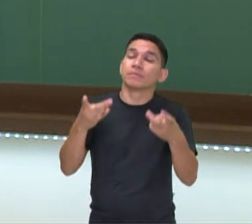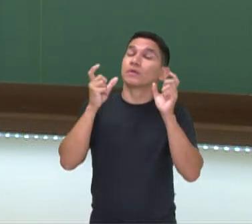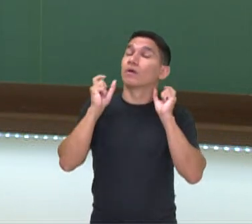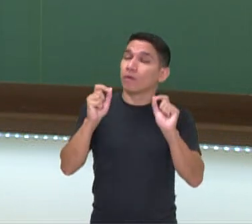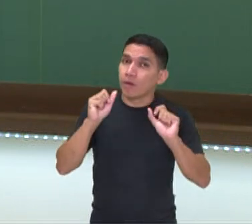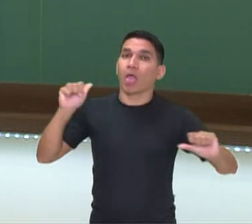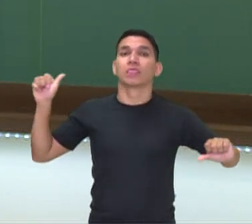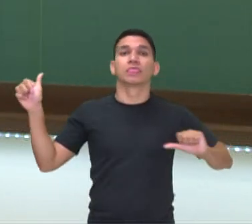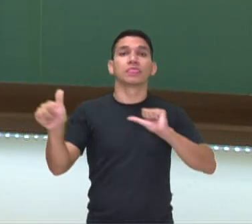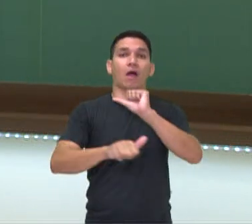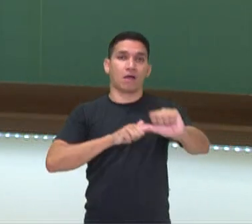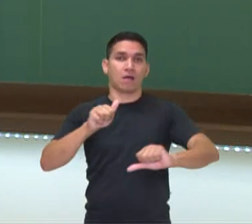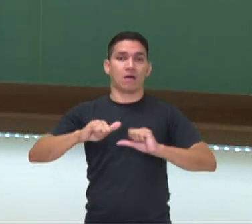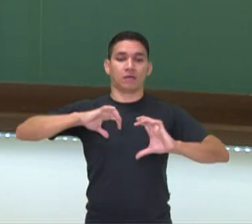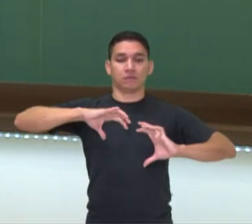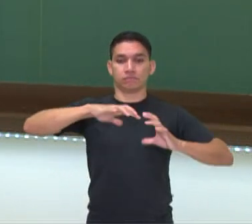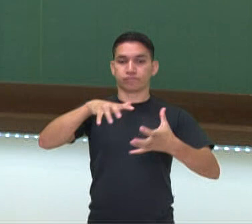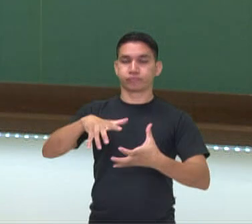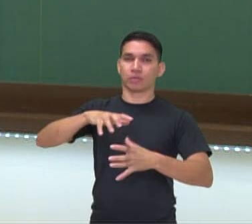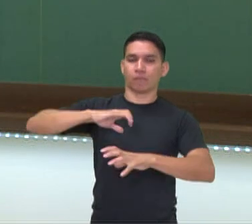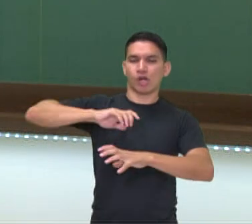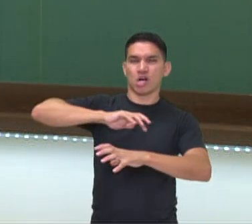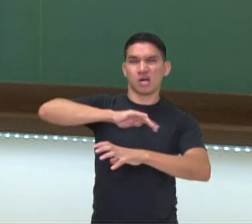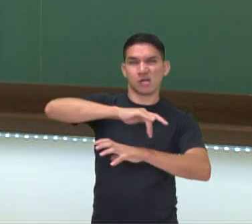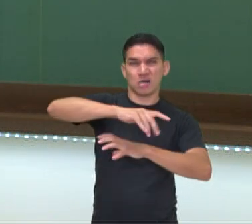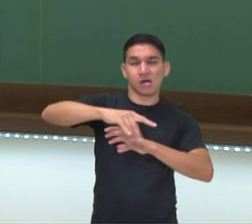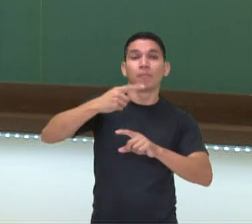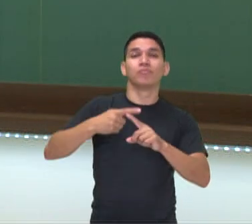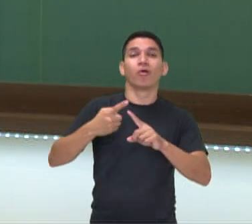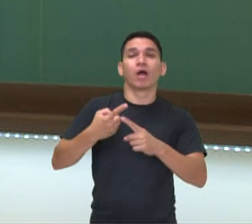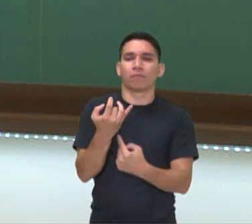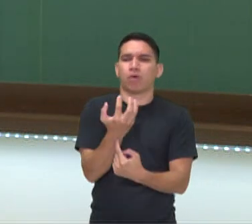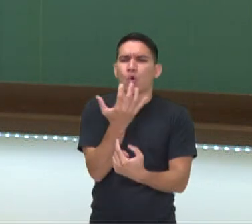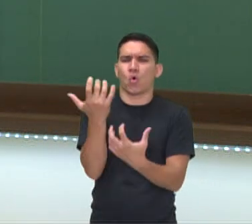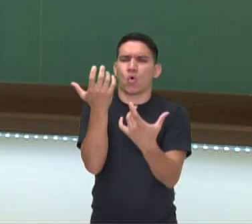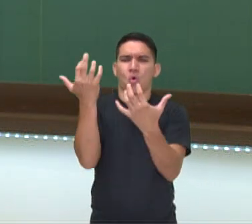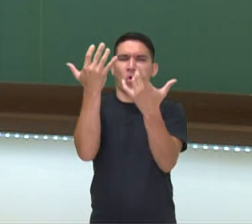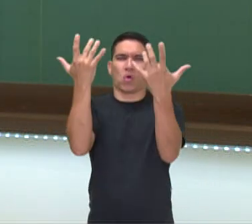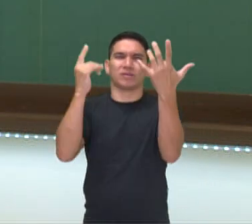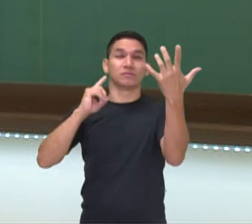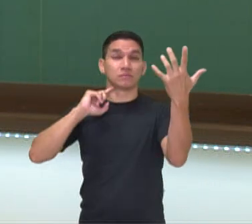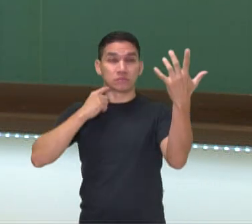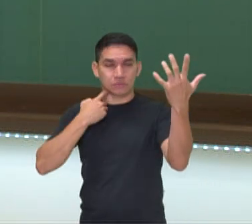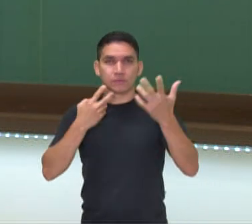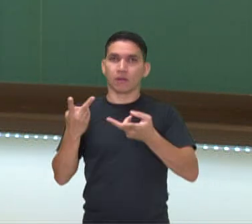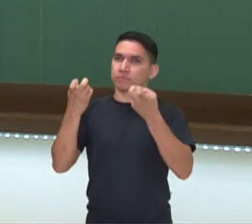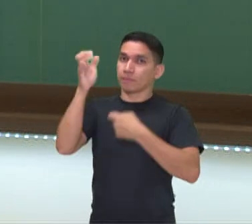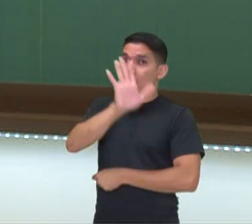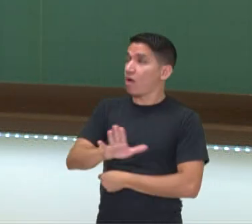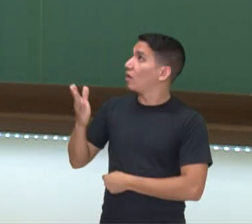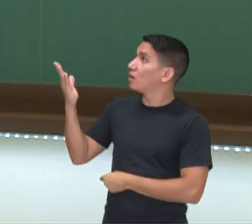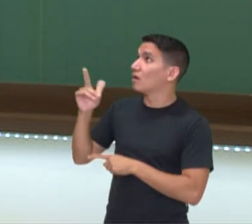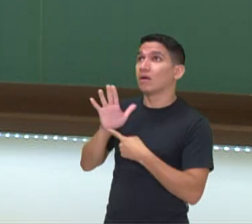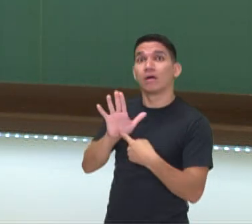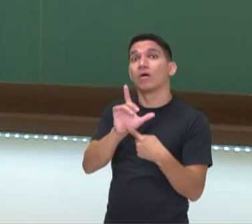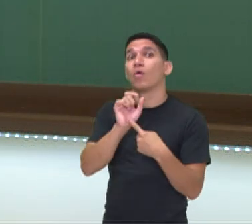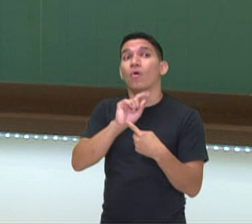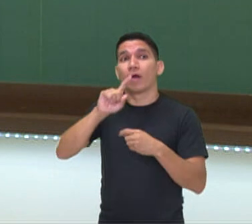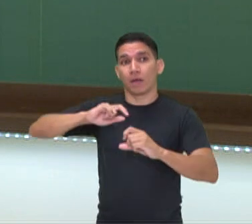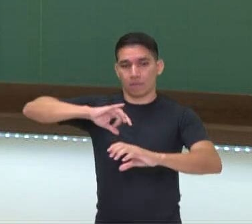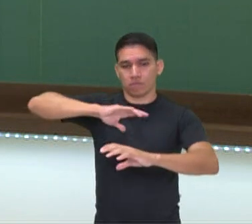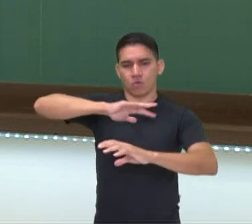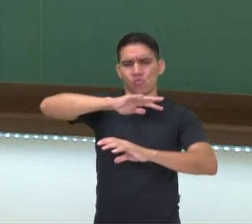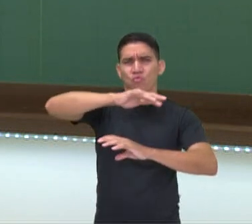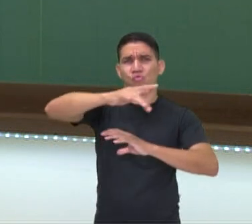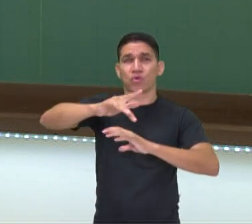que? A transformação ali da atmosfera por meio da emissão de poluentes. E a imagem mostra o que? A atmosfera